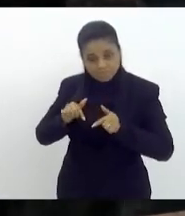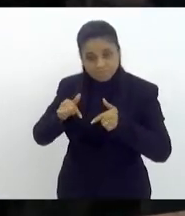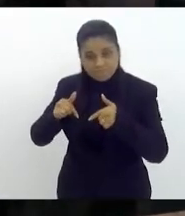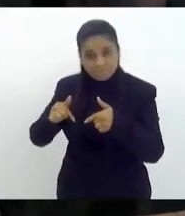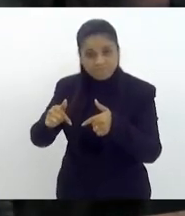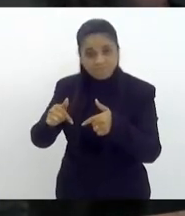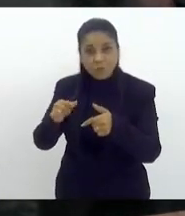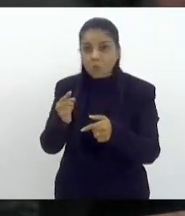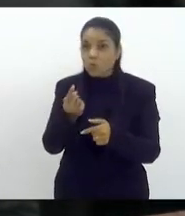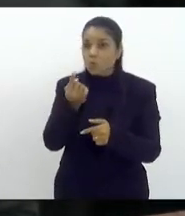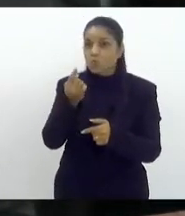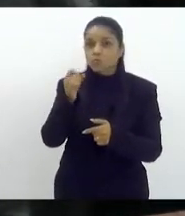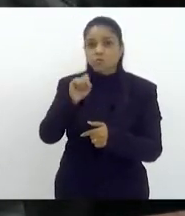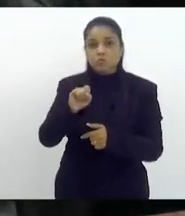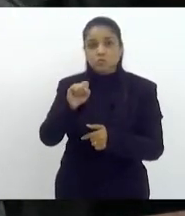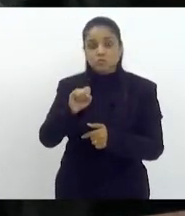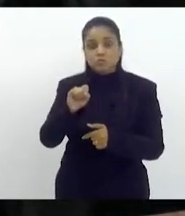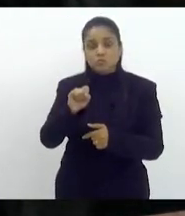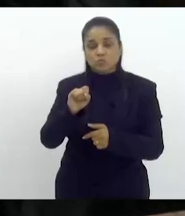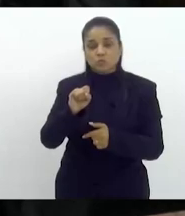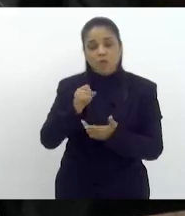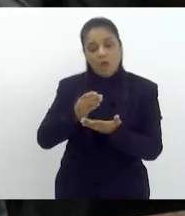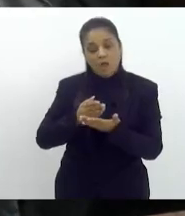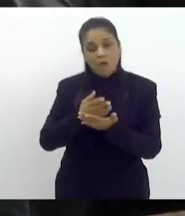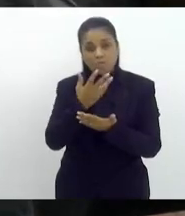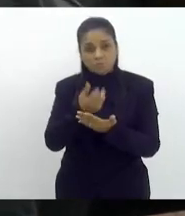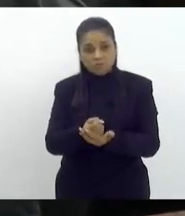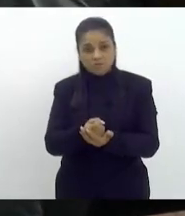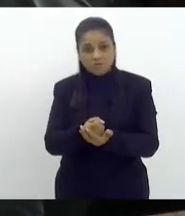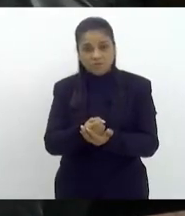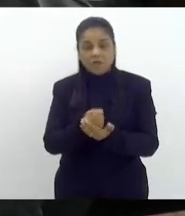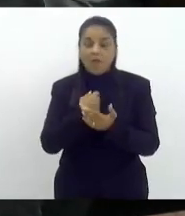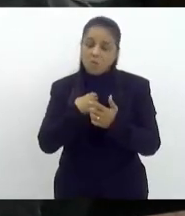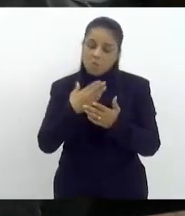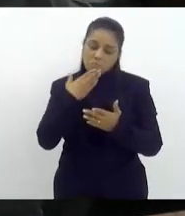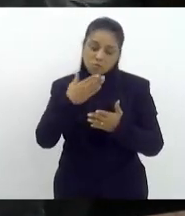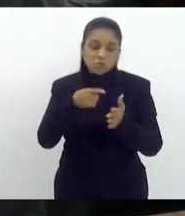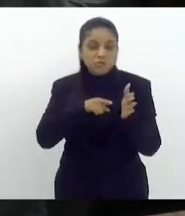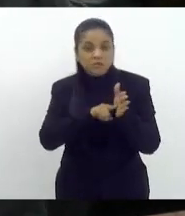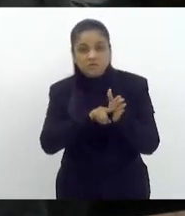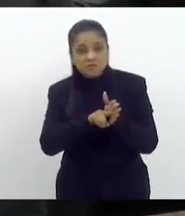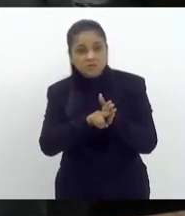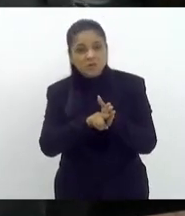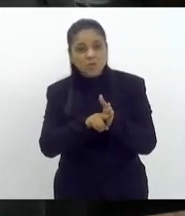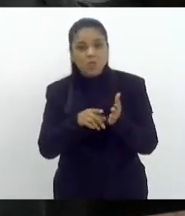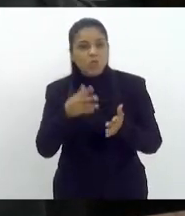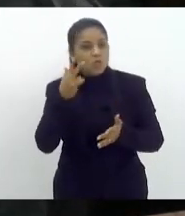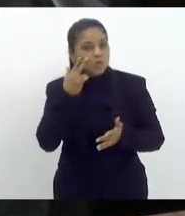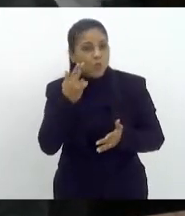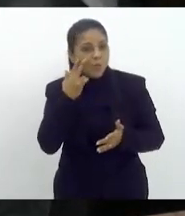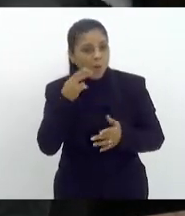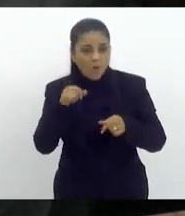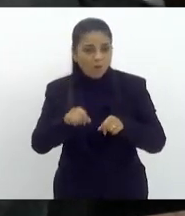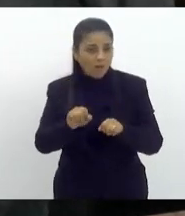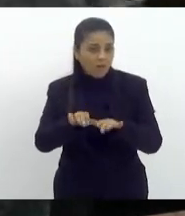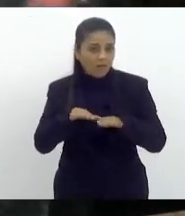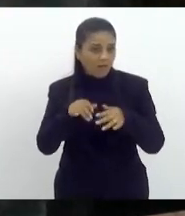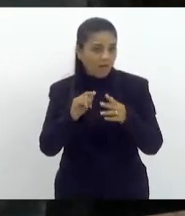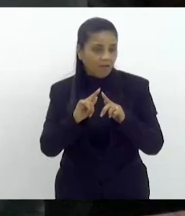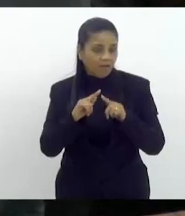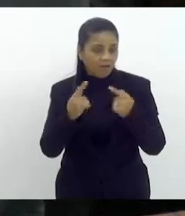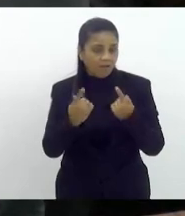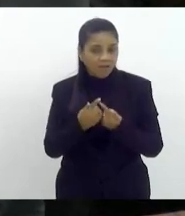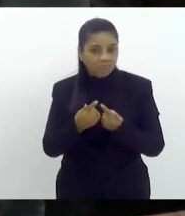em menos de um segundo você nem aprovou E aí se verifica como sempre foi nessa casa Nunca Houve essa discussão e muito